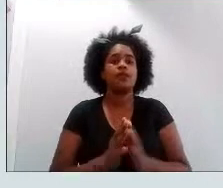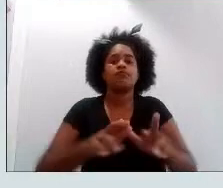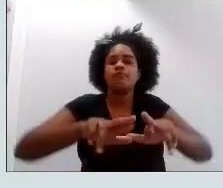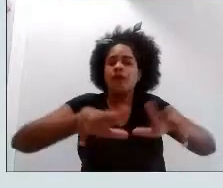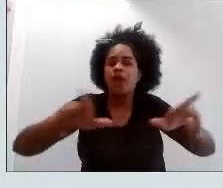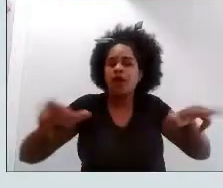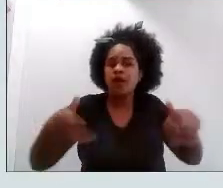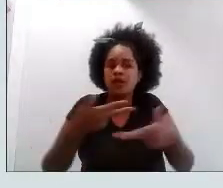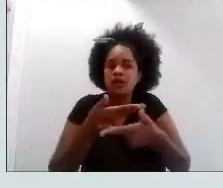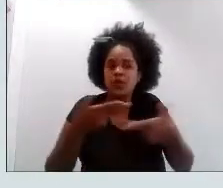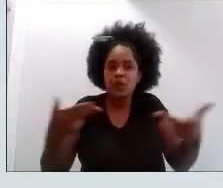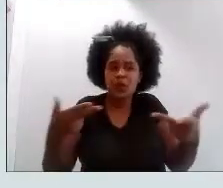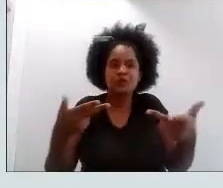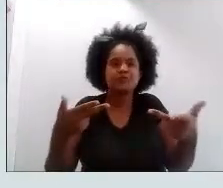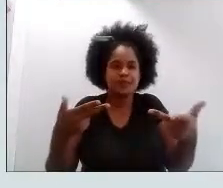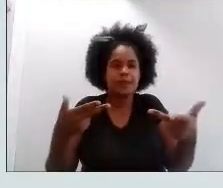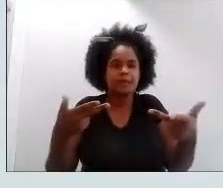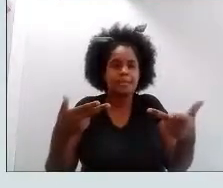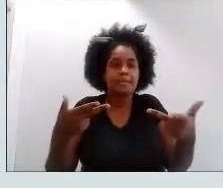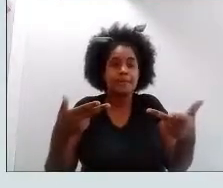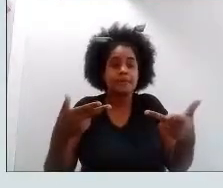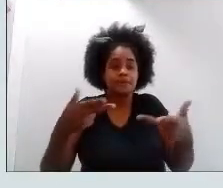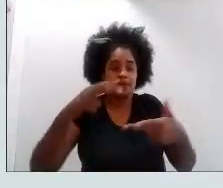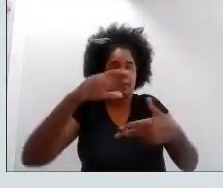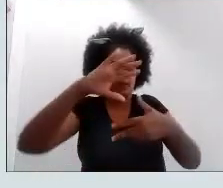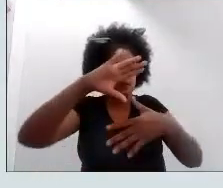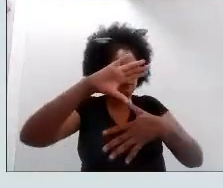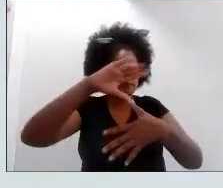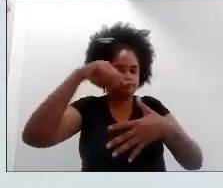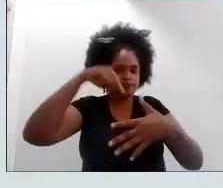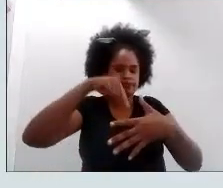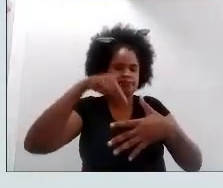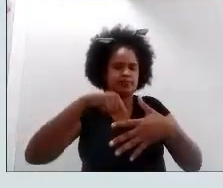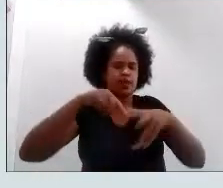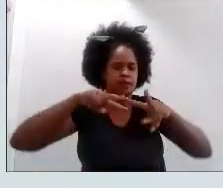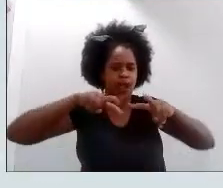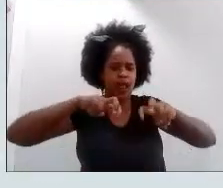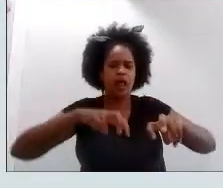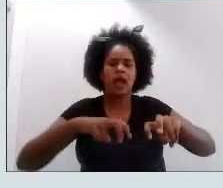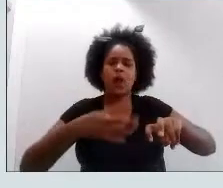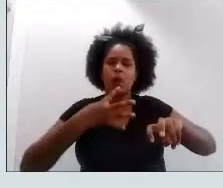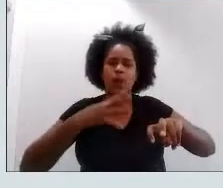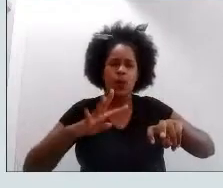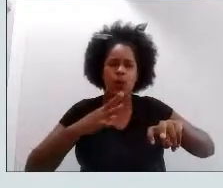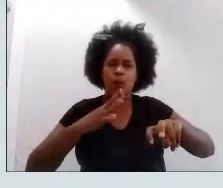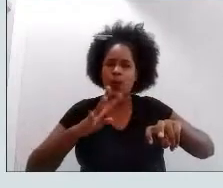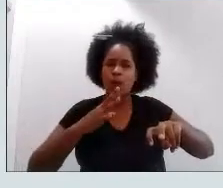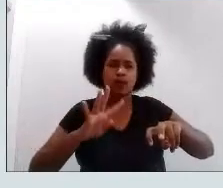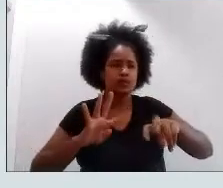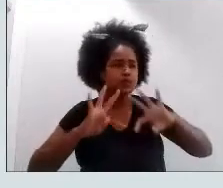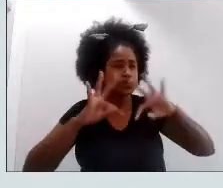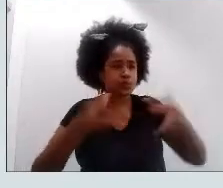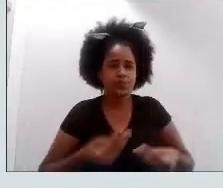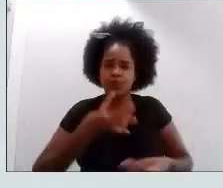continente que são ainda hoje terra desconhecida do ponto de vista arqueológico.